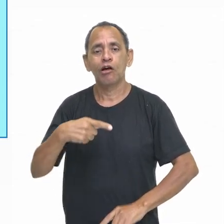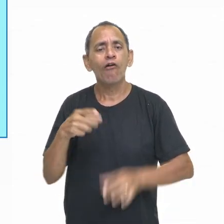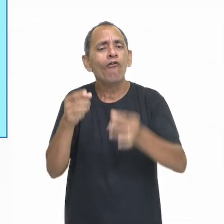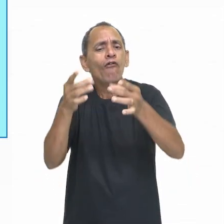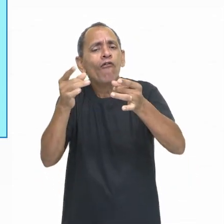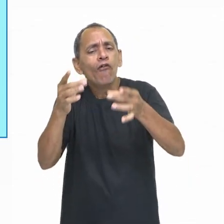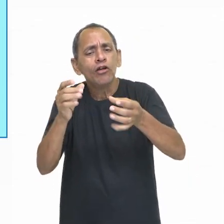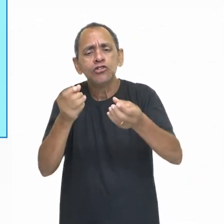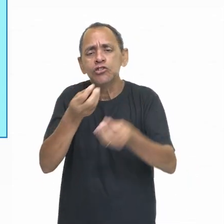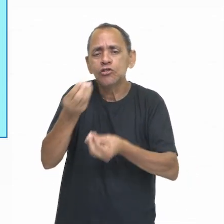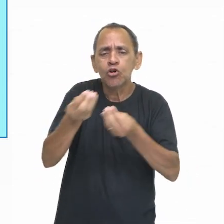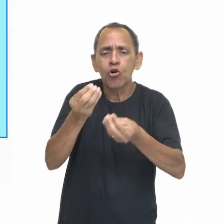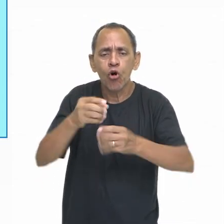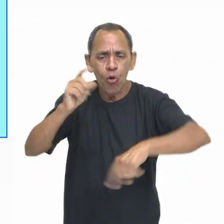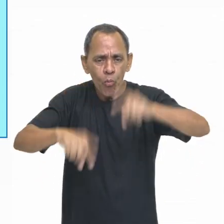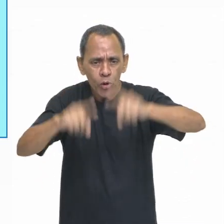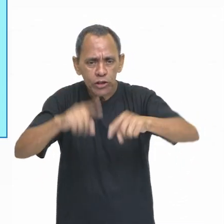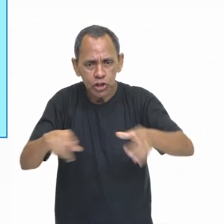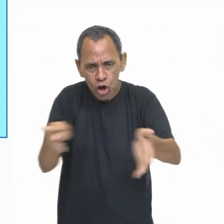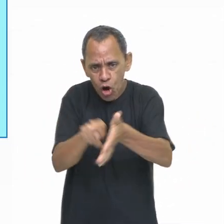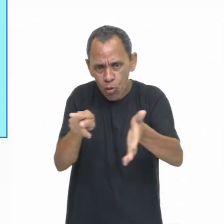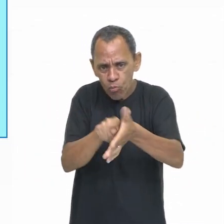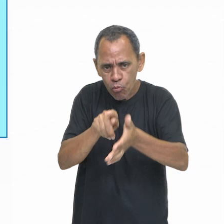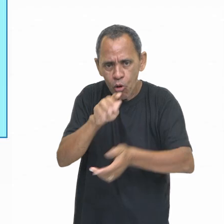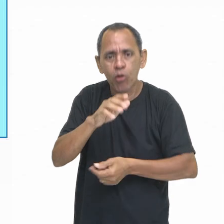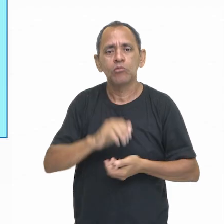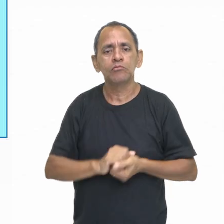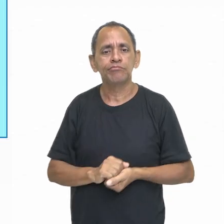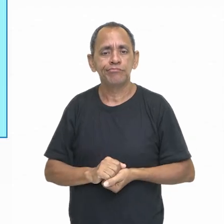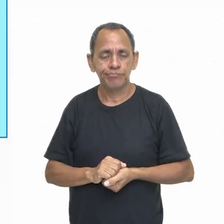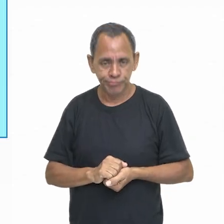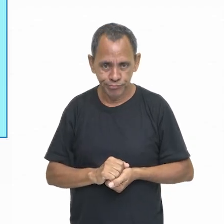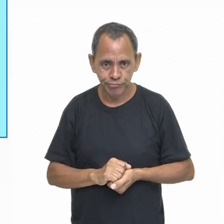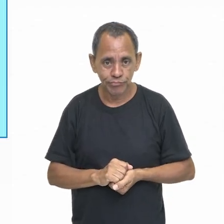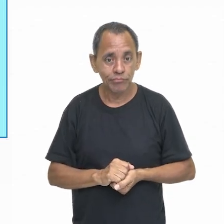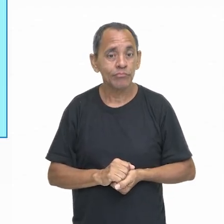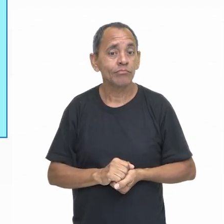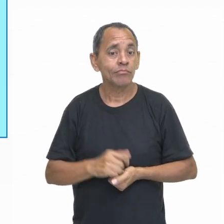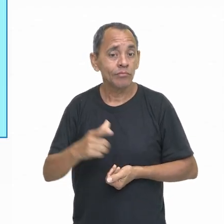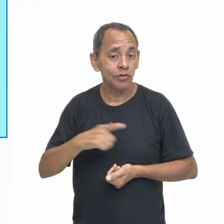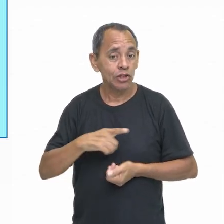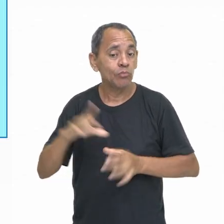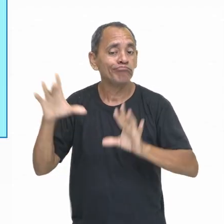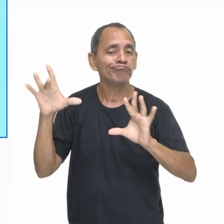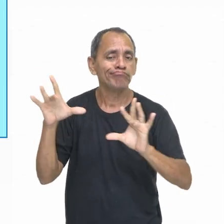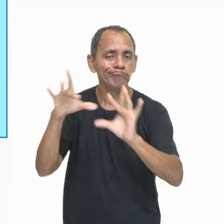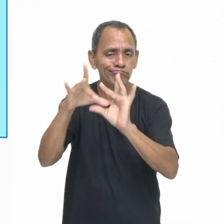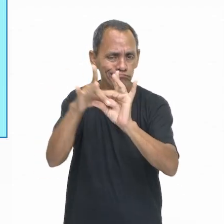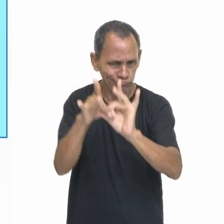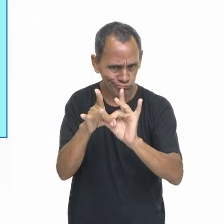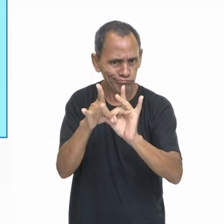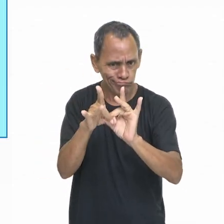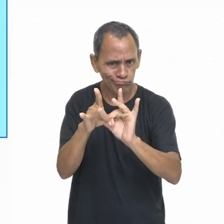Tá bom? E aí nós temos justamente, né, essa conexão entre